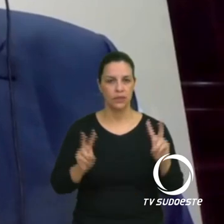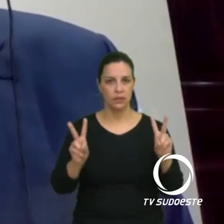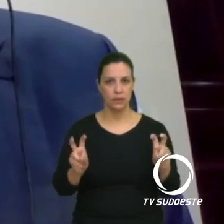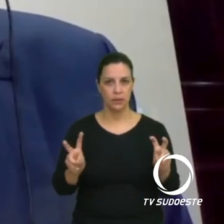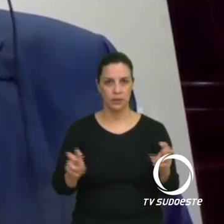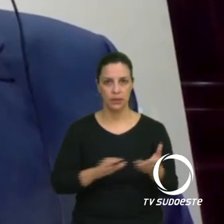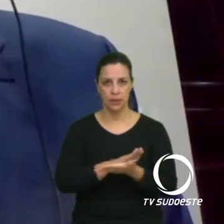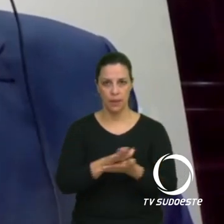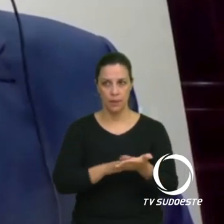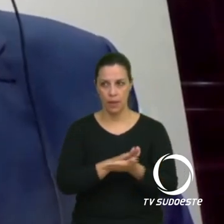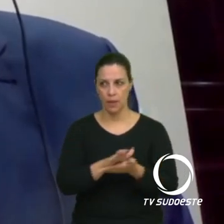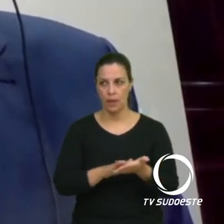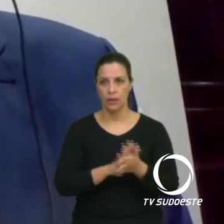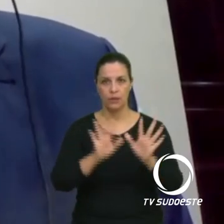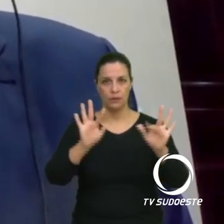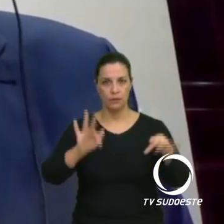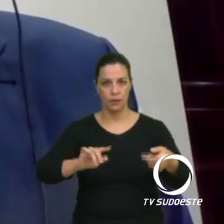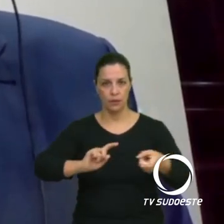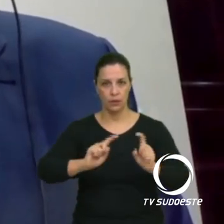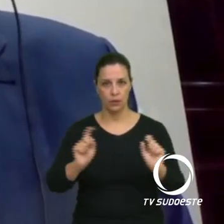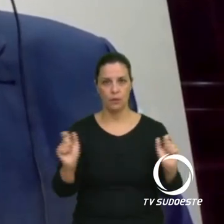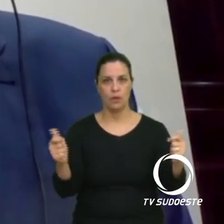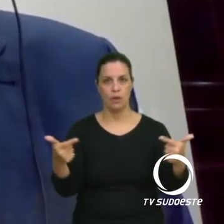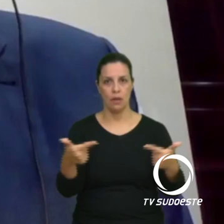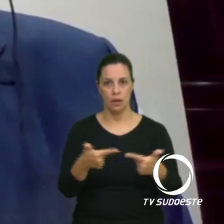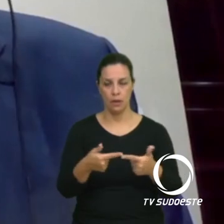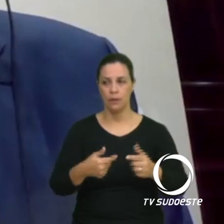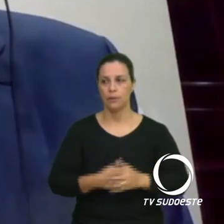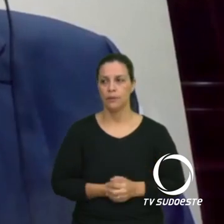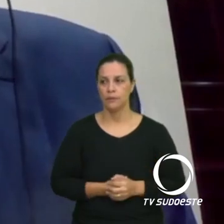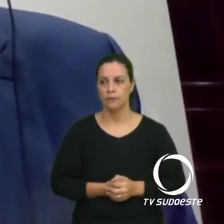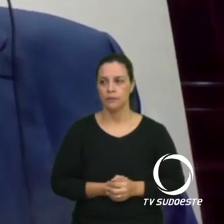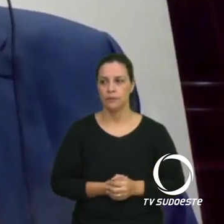online já marcou as sessões para hoje. Representa a sessão,